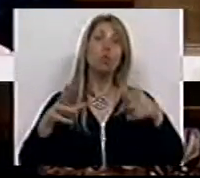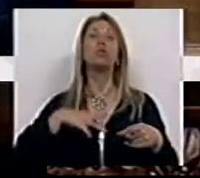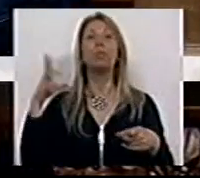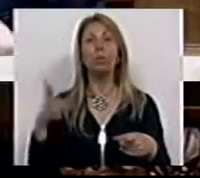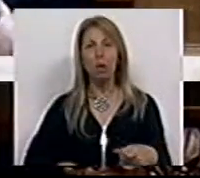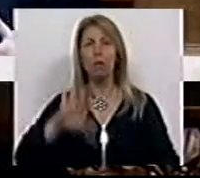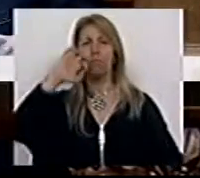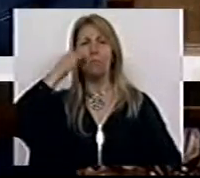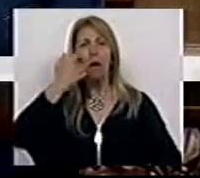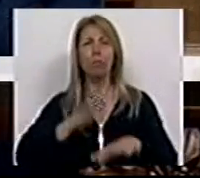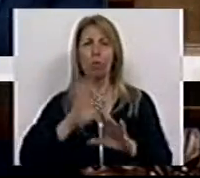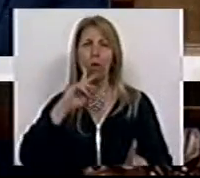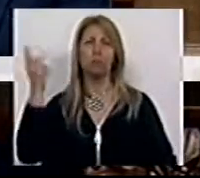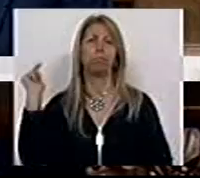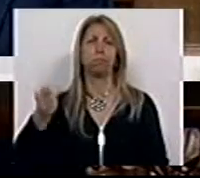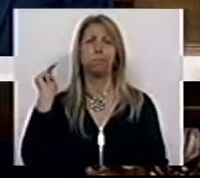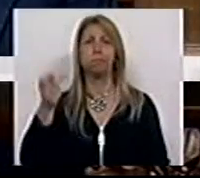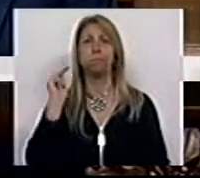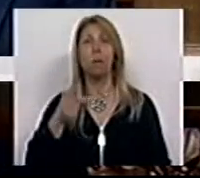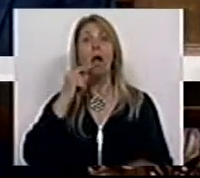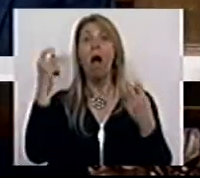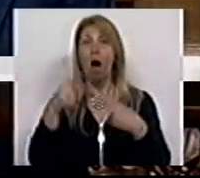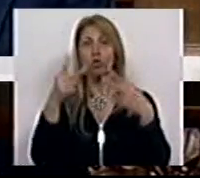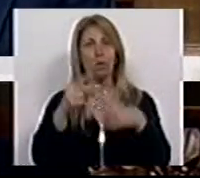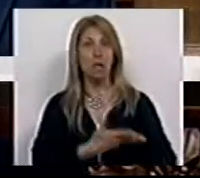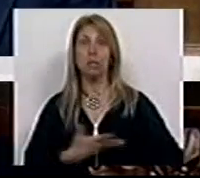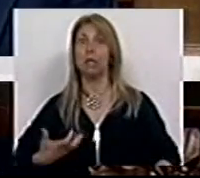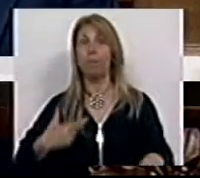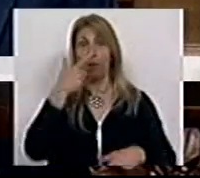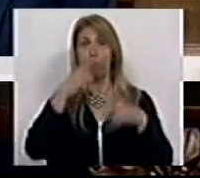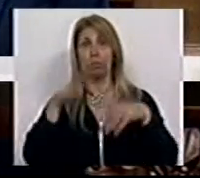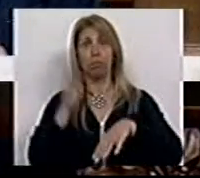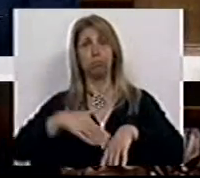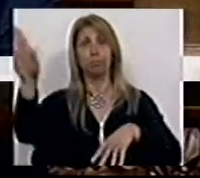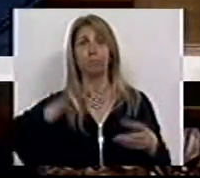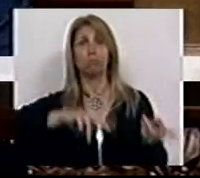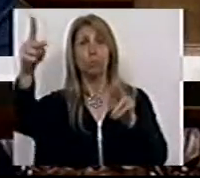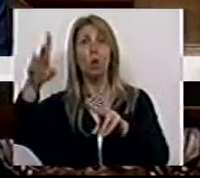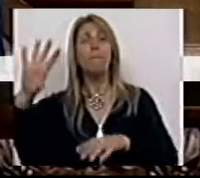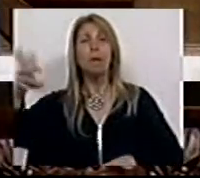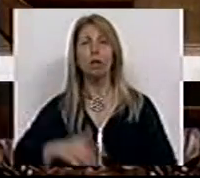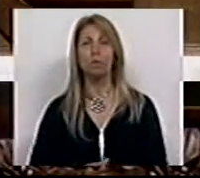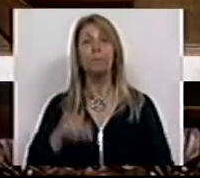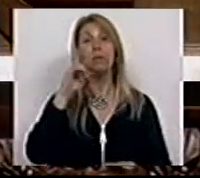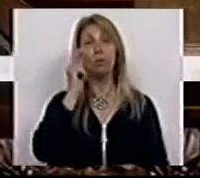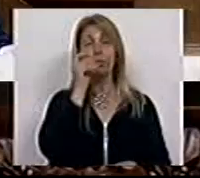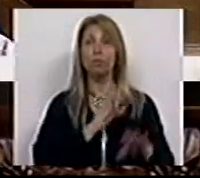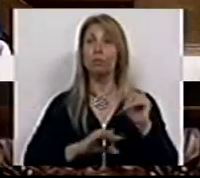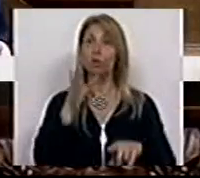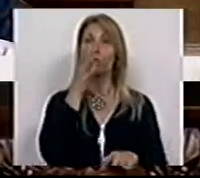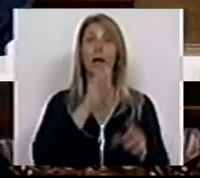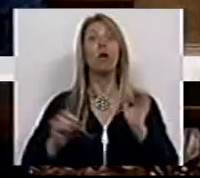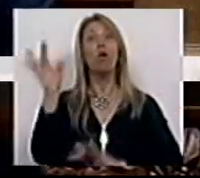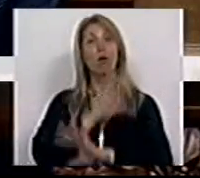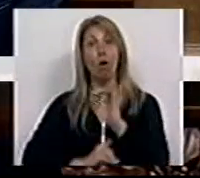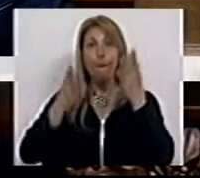por anos e anos de austeridade, desemprego e imigração? Senhoras e senhores deputados, a